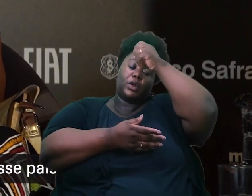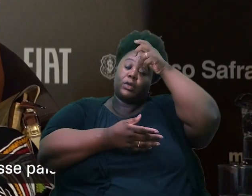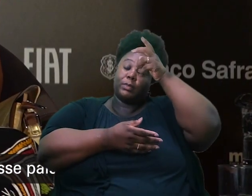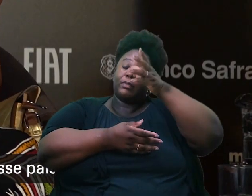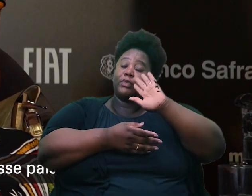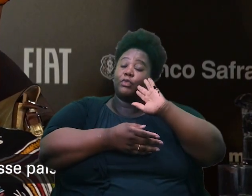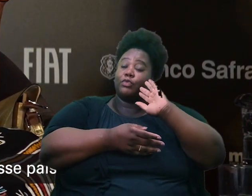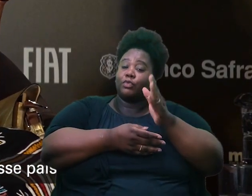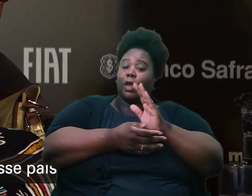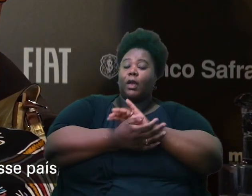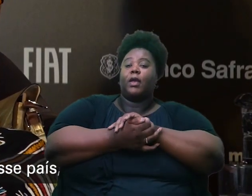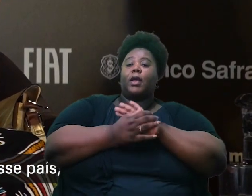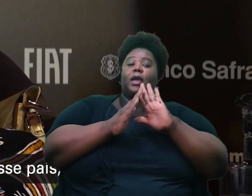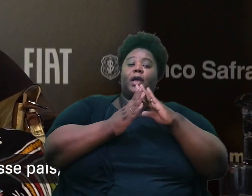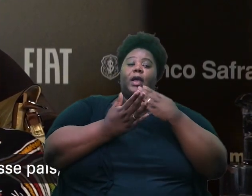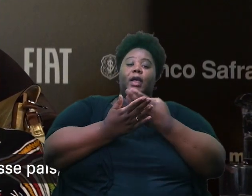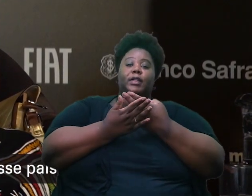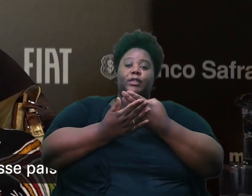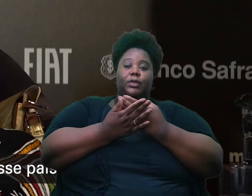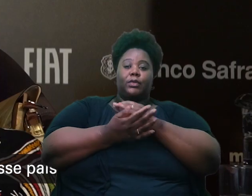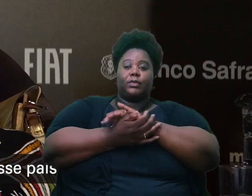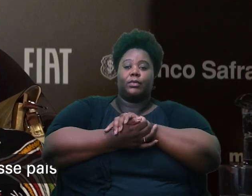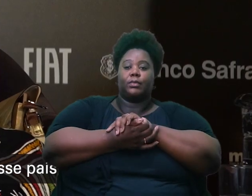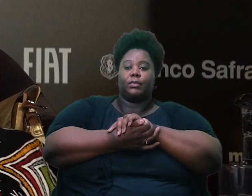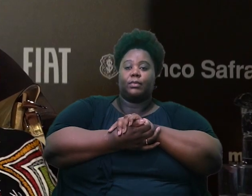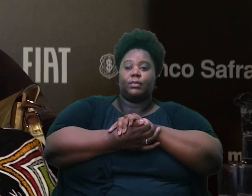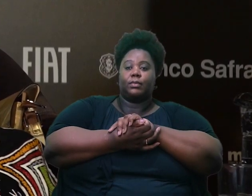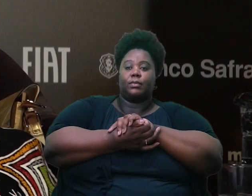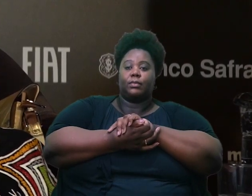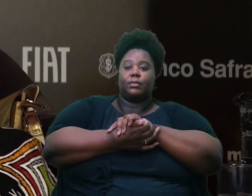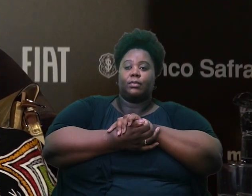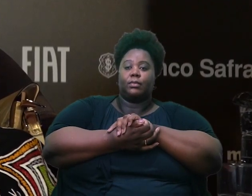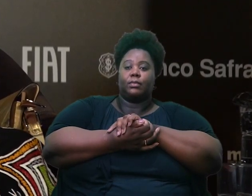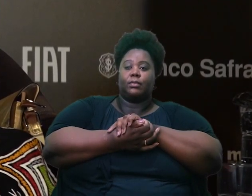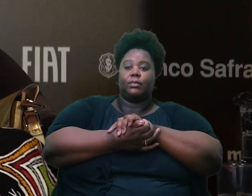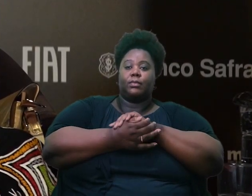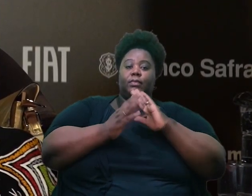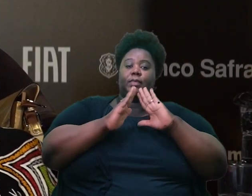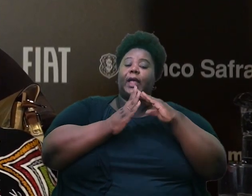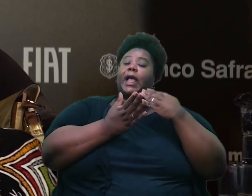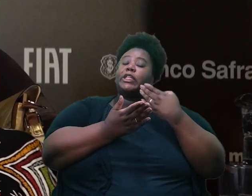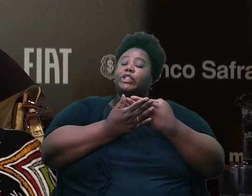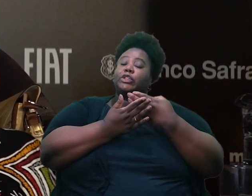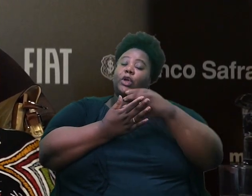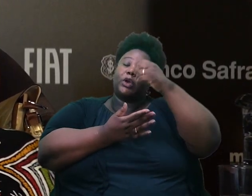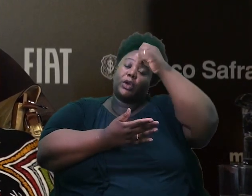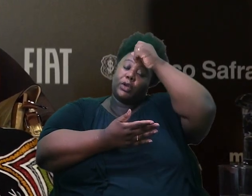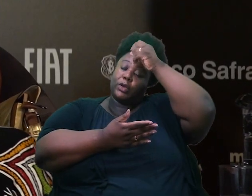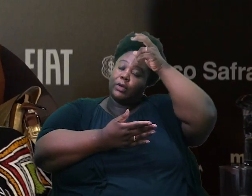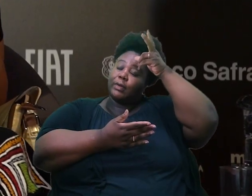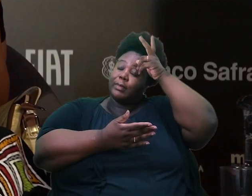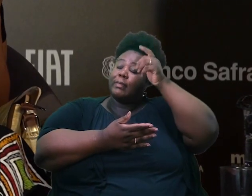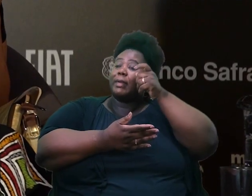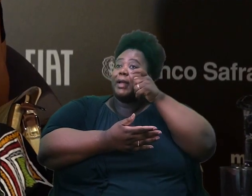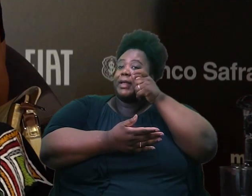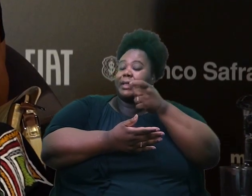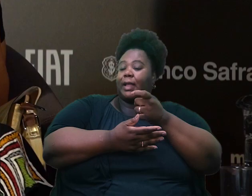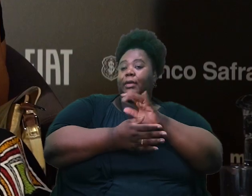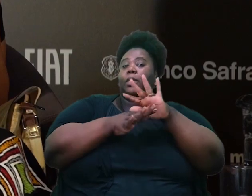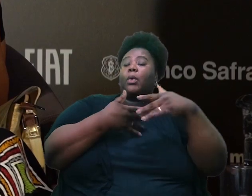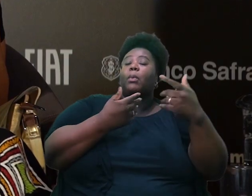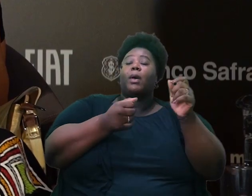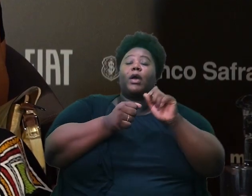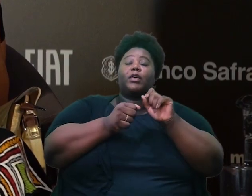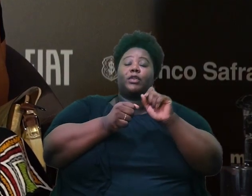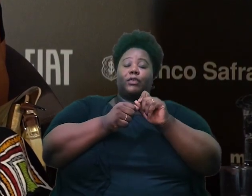foram um dia as melhores escolas deste país. Escolas públicas, por exemplo, quando eu fiz